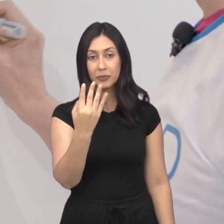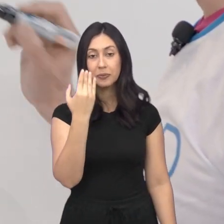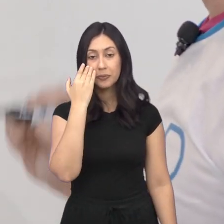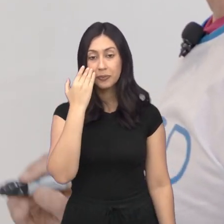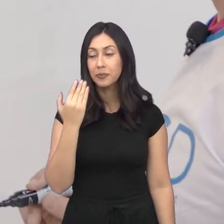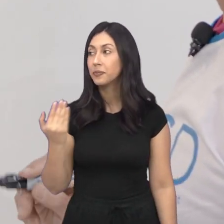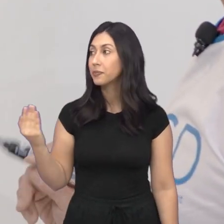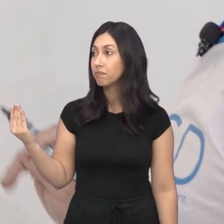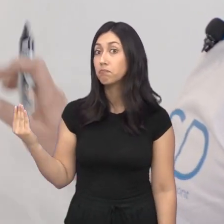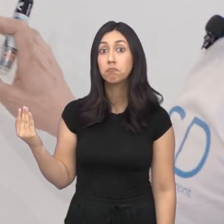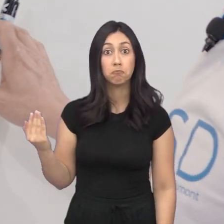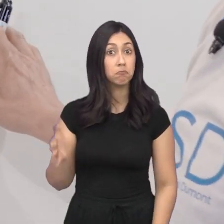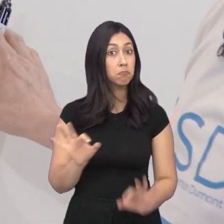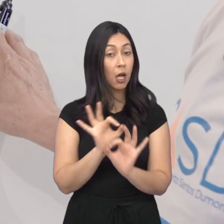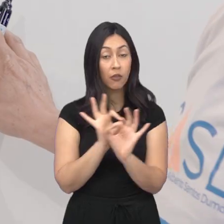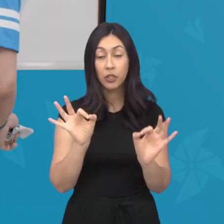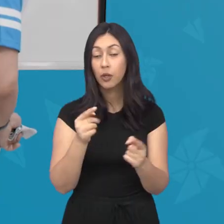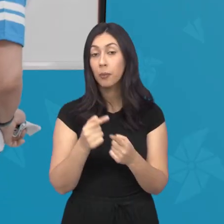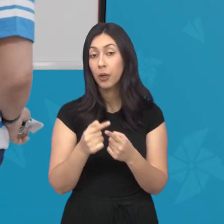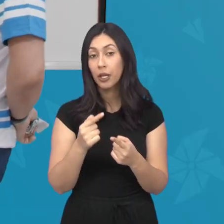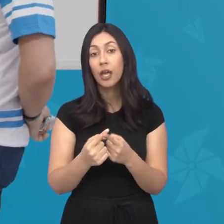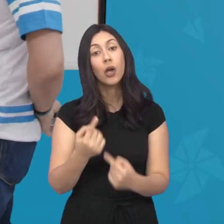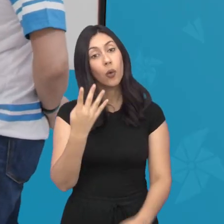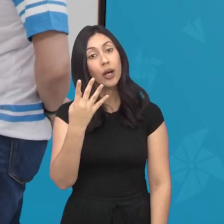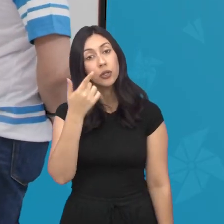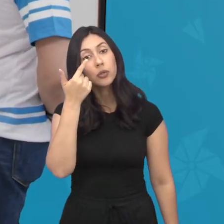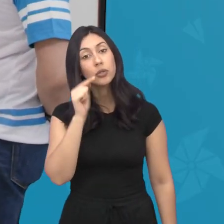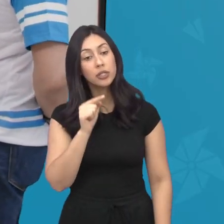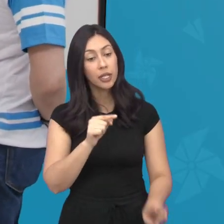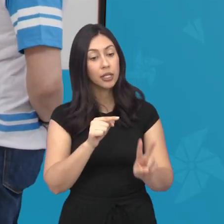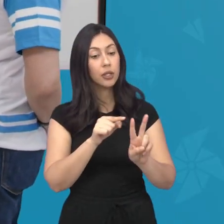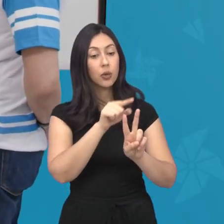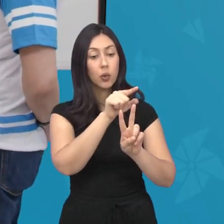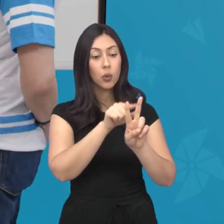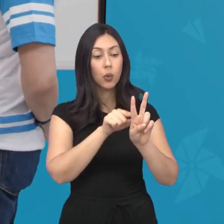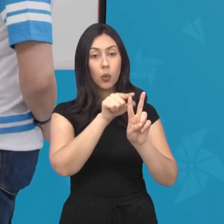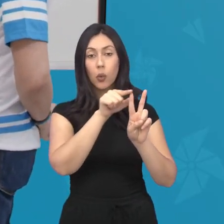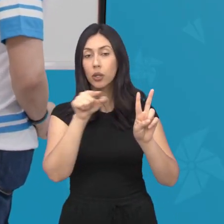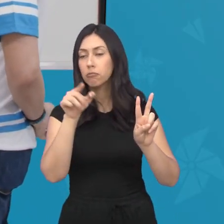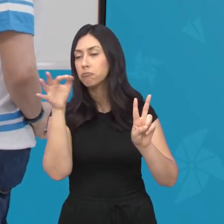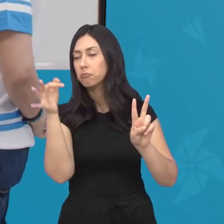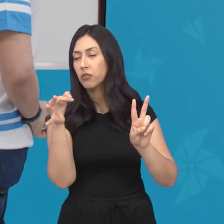4. O que é ótimo, né? Porque 4 é um quadrado perfeito.